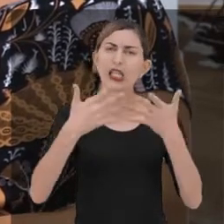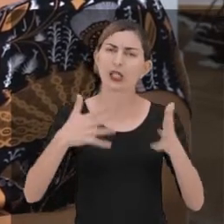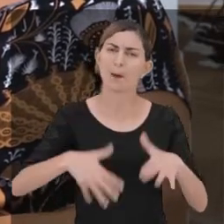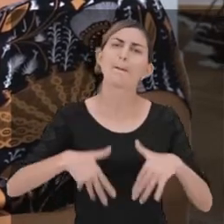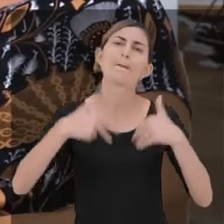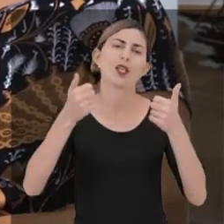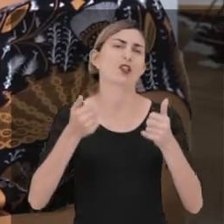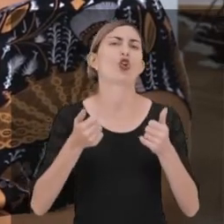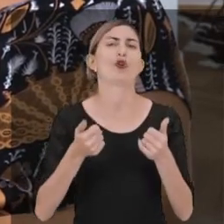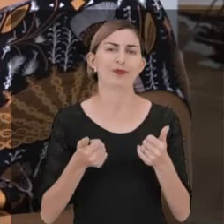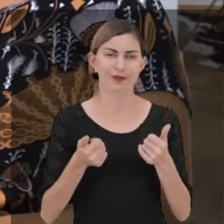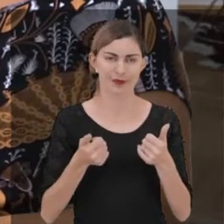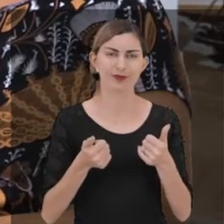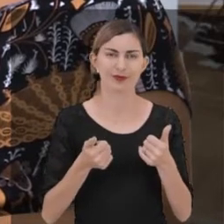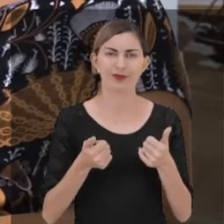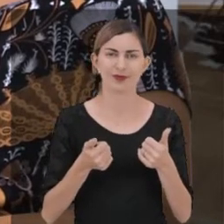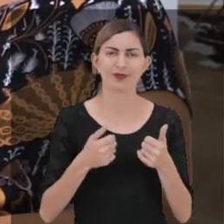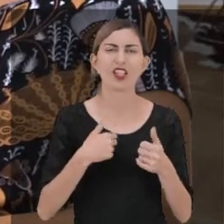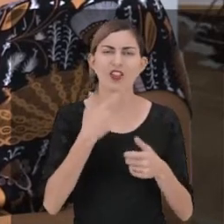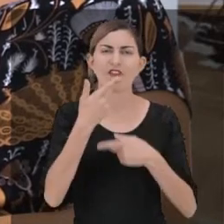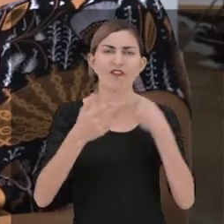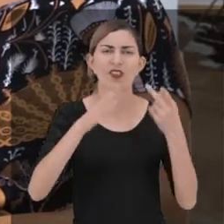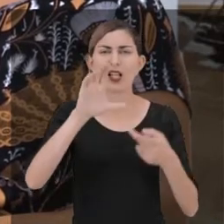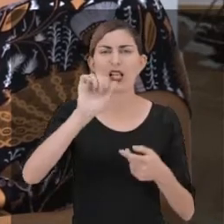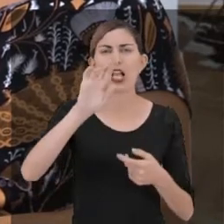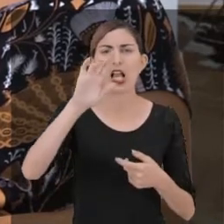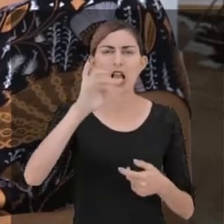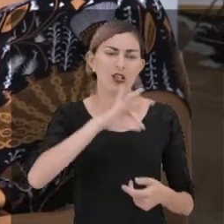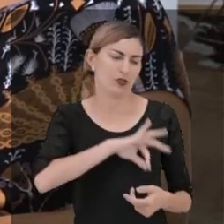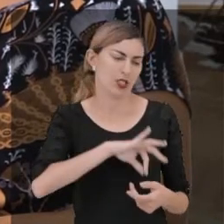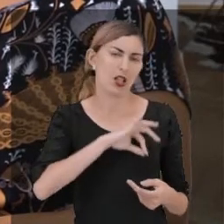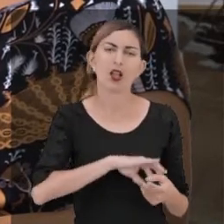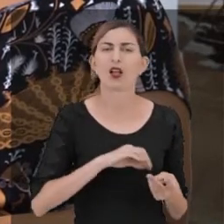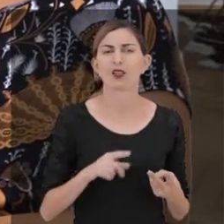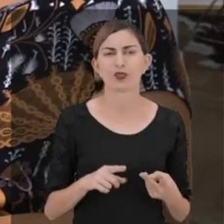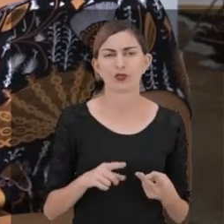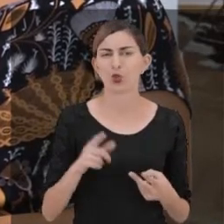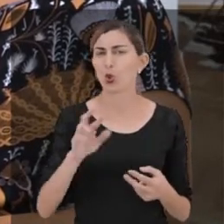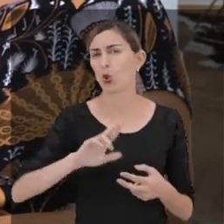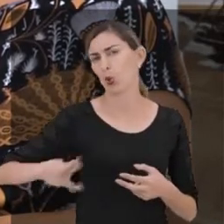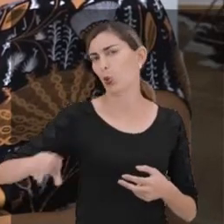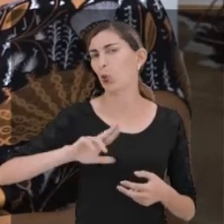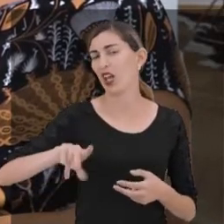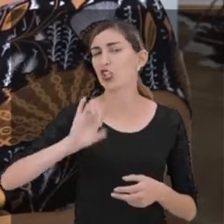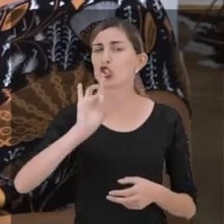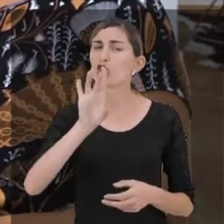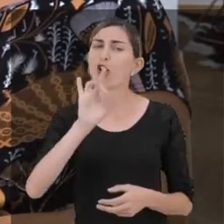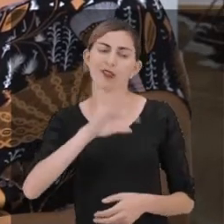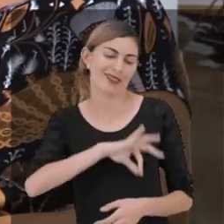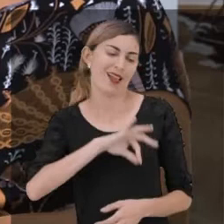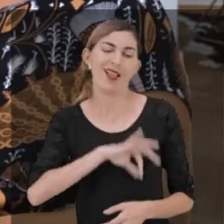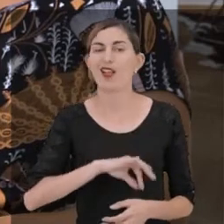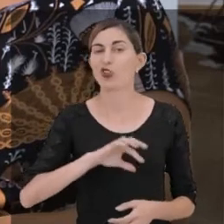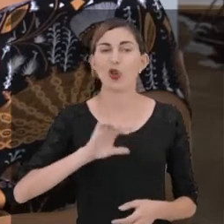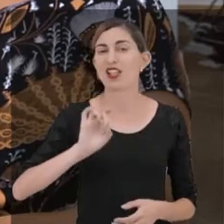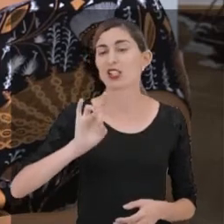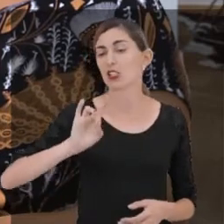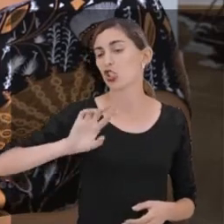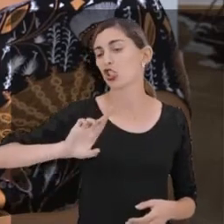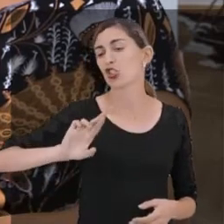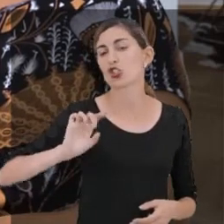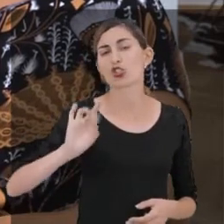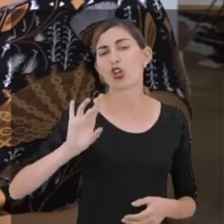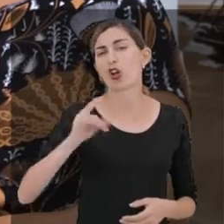queriam melhora. E quando a gente fala em cargos e salários, a gente fala em remuneração, não é o só salário, não é só